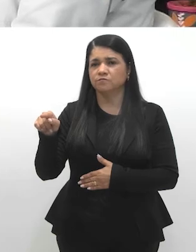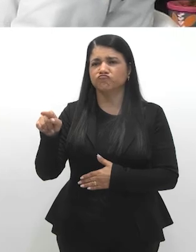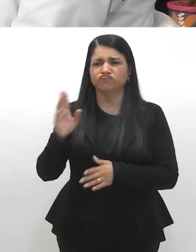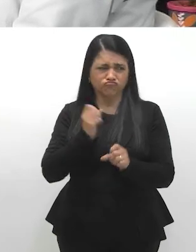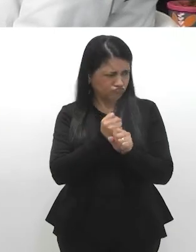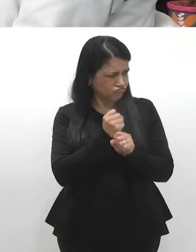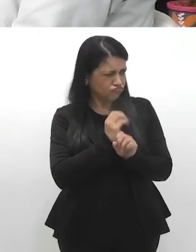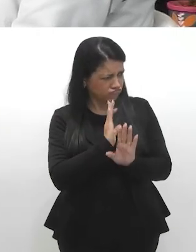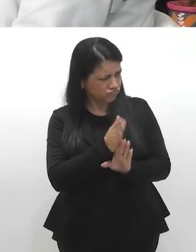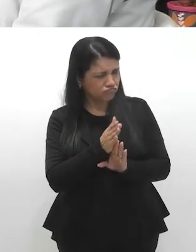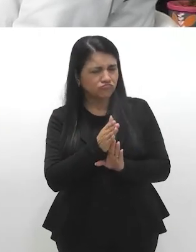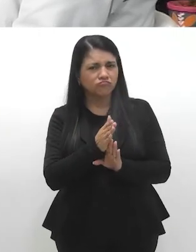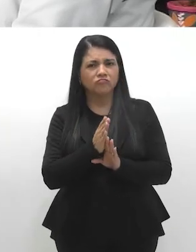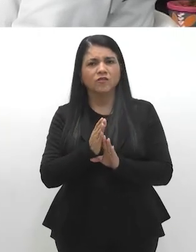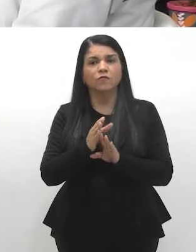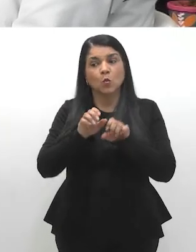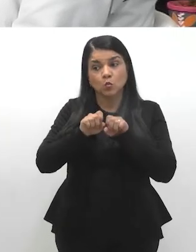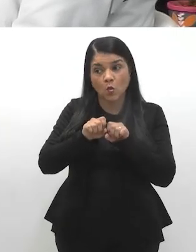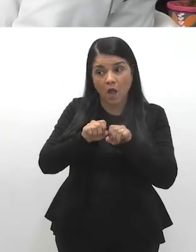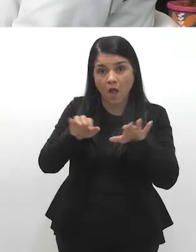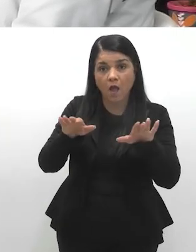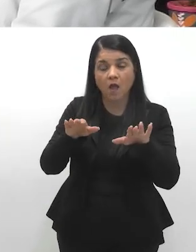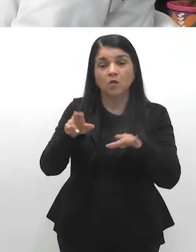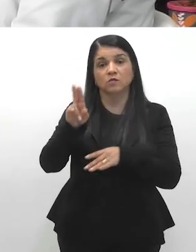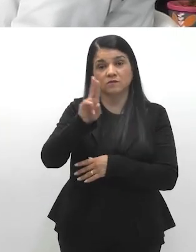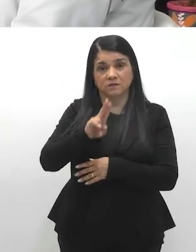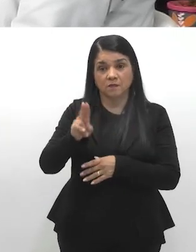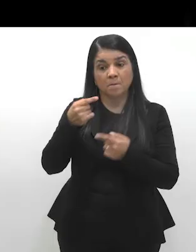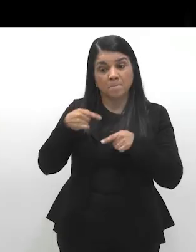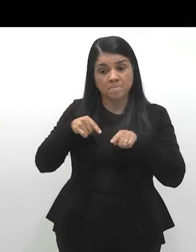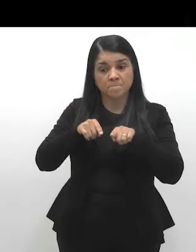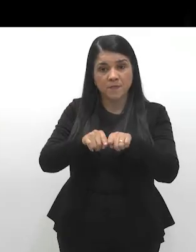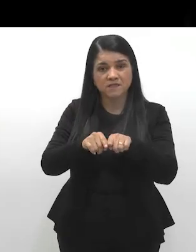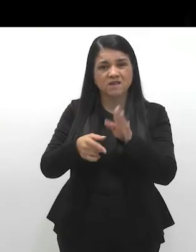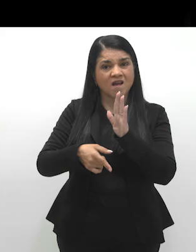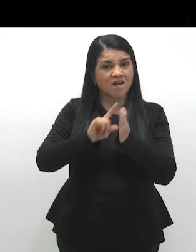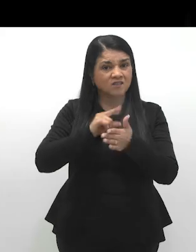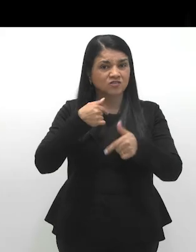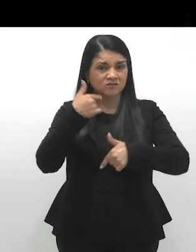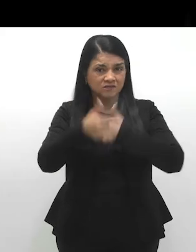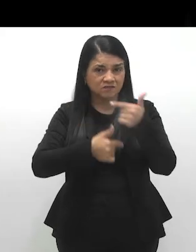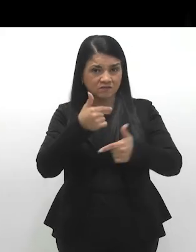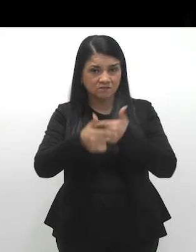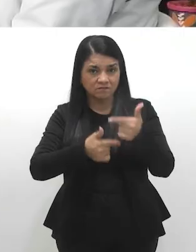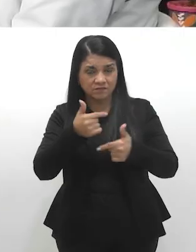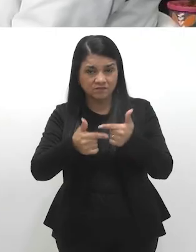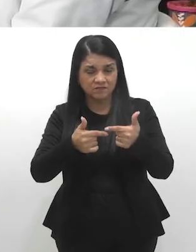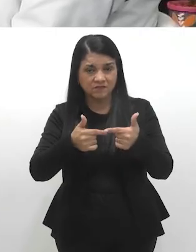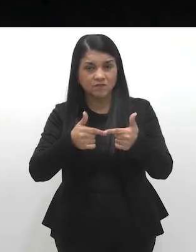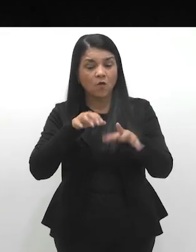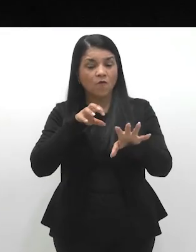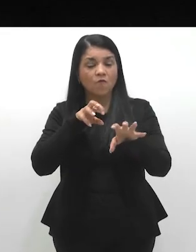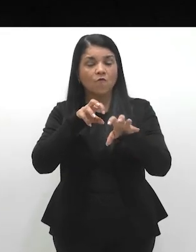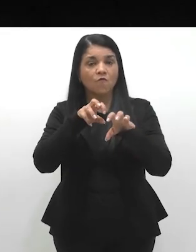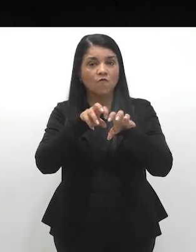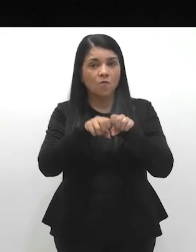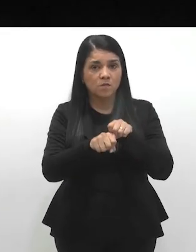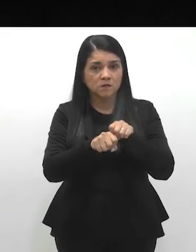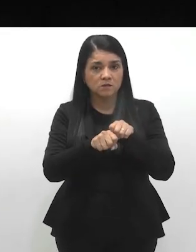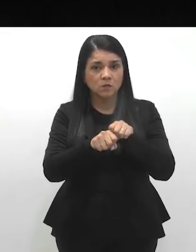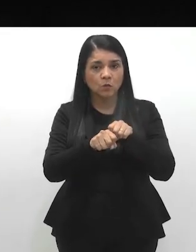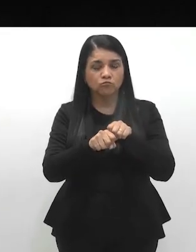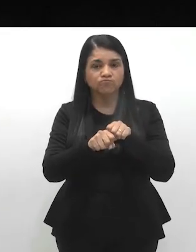bastante tempo. Foi no momento da expansão das universidades. Foi uma parceria que nós já trabalhávamos lá com